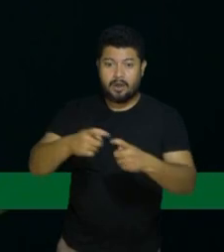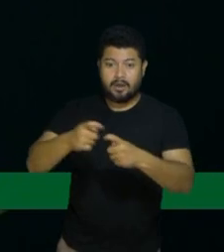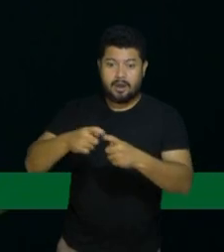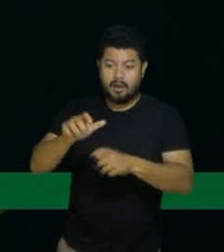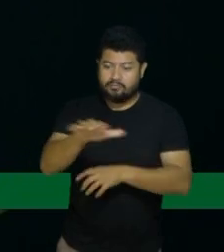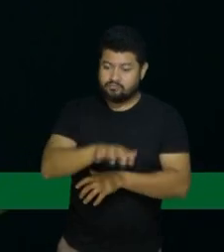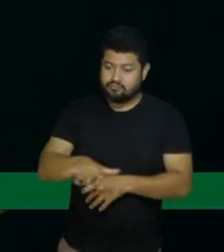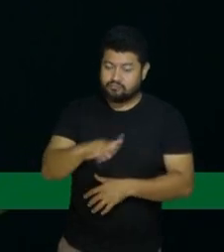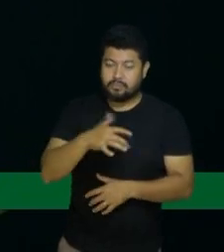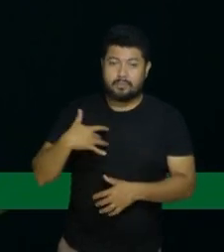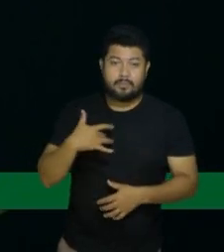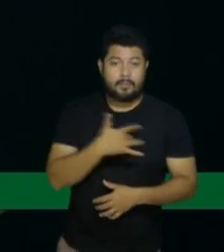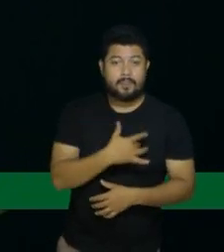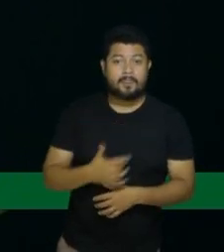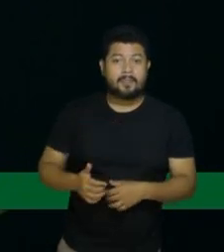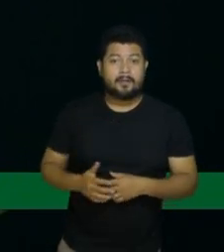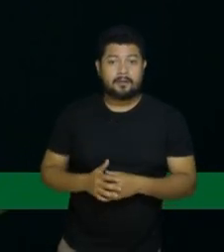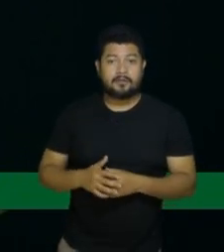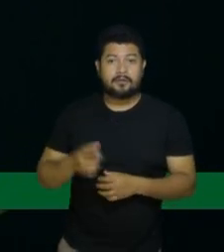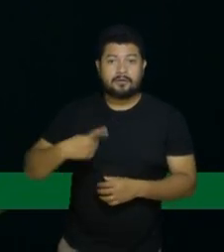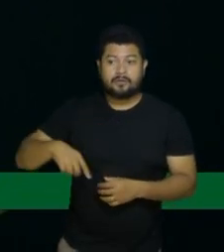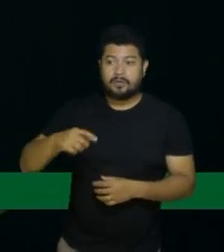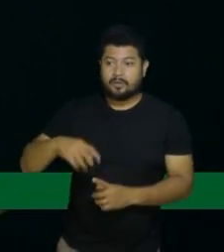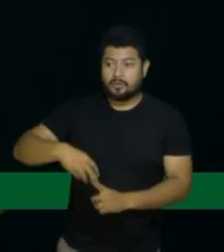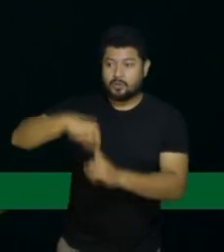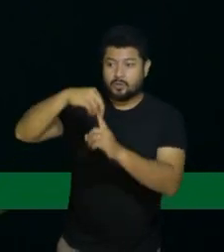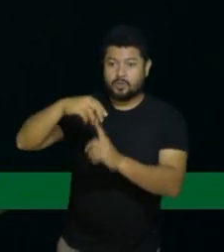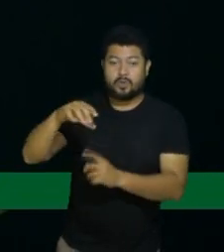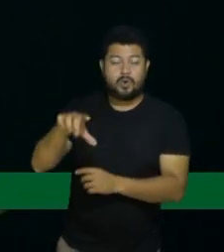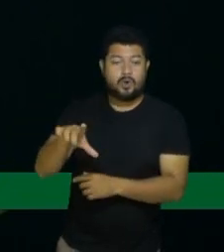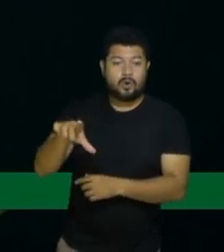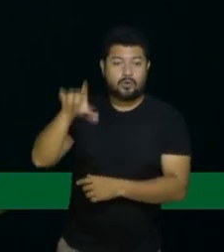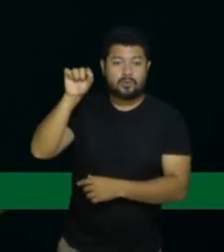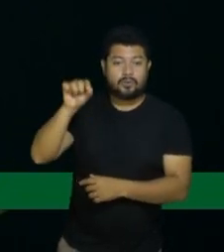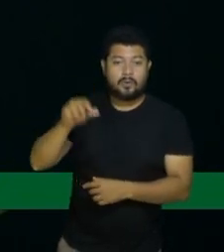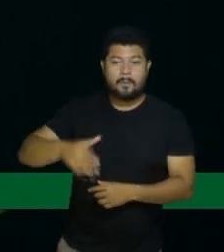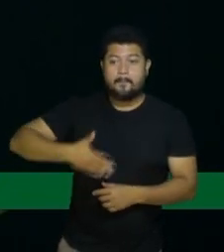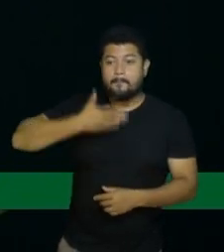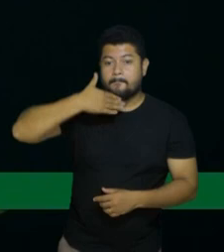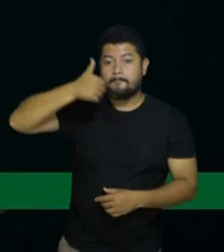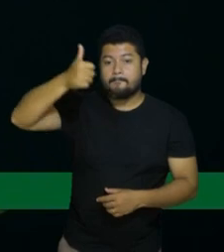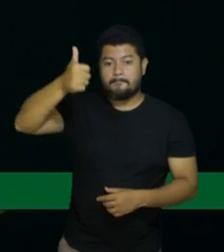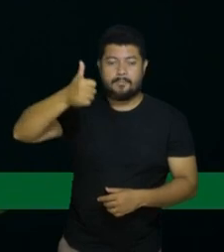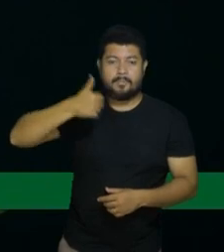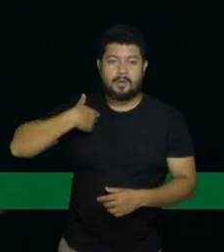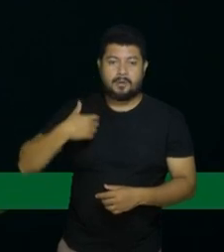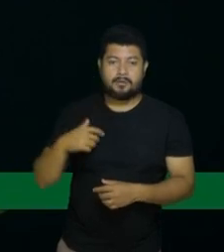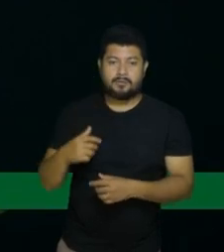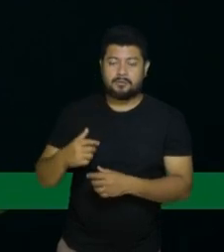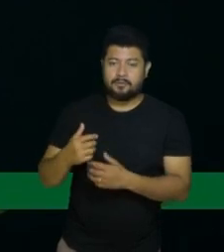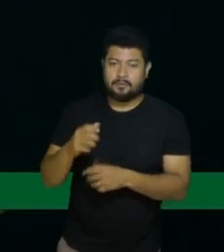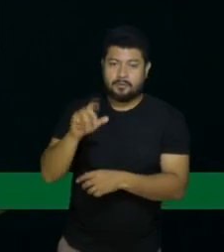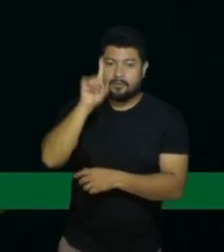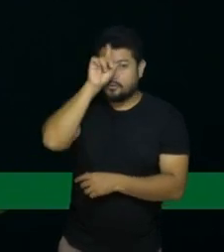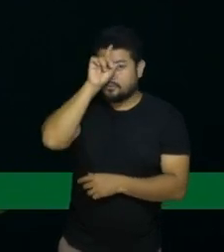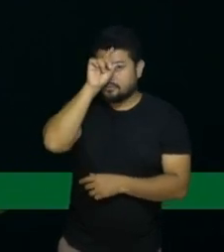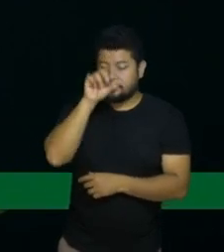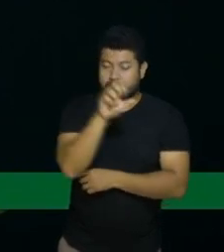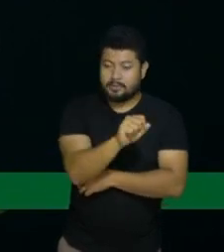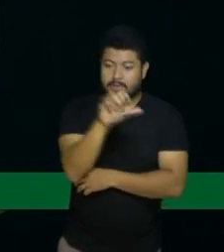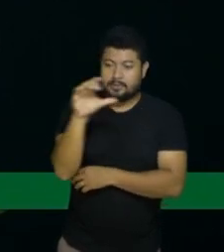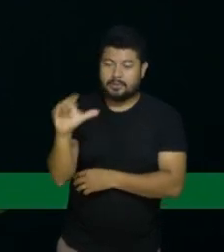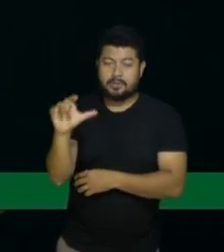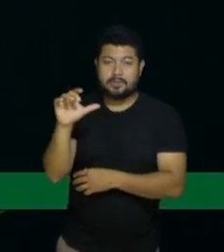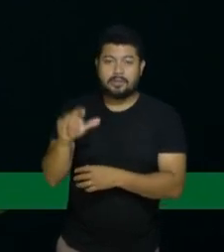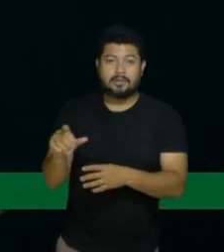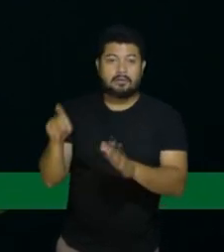somos eleito o melhor hospital de Santa Catarina pelo terceiro ano conetivo consecutivo em uma pesquisa internacional que também